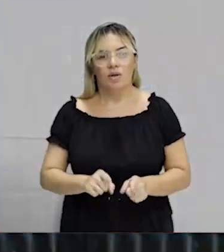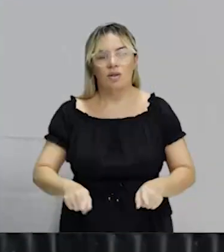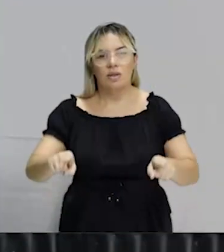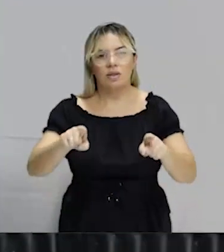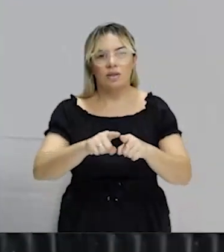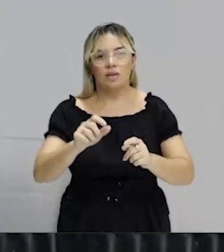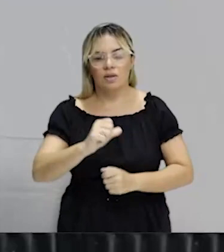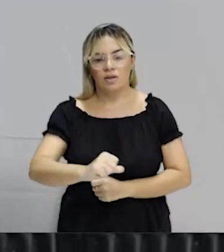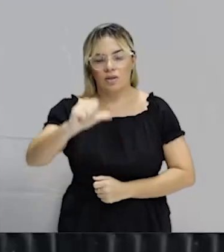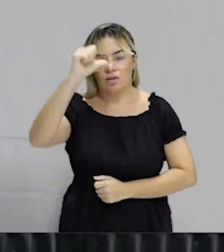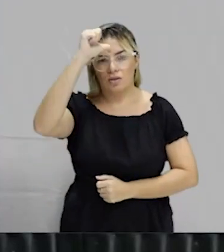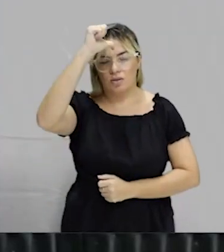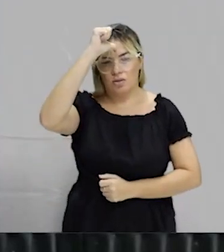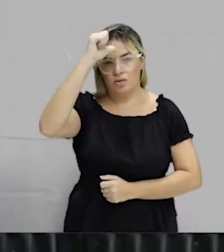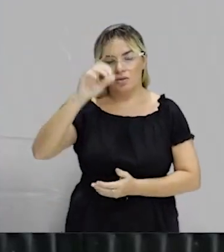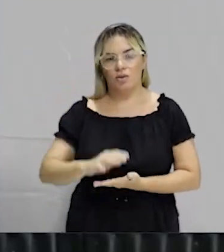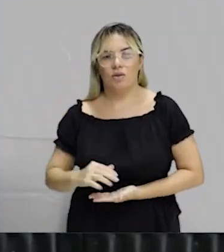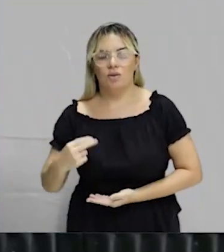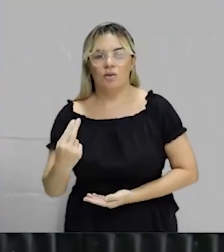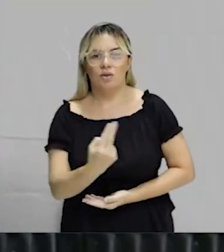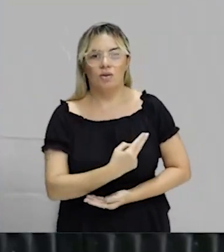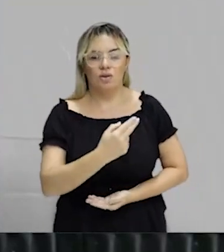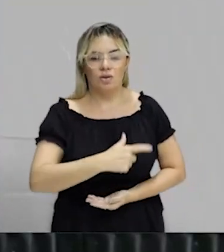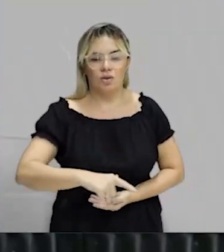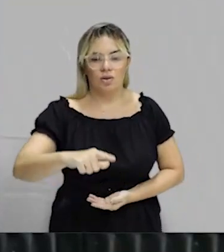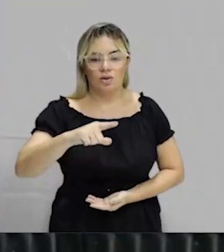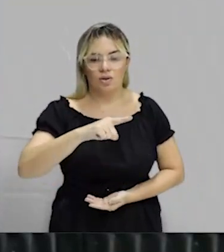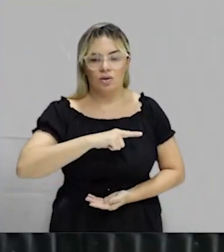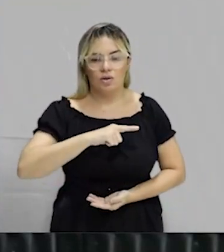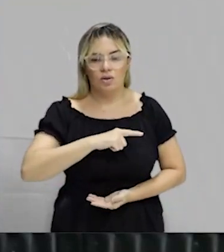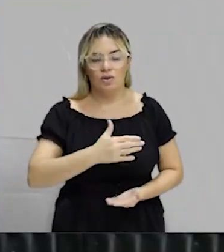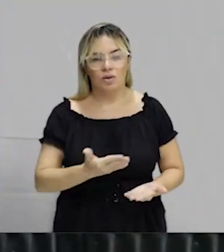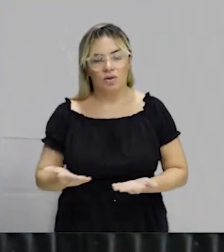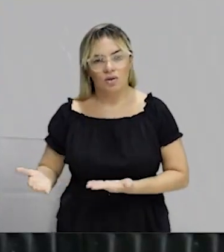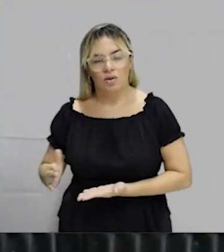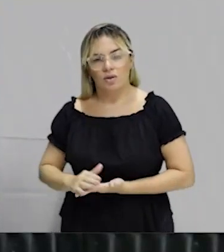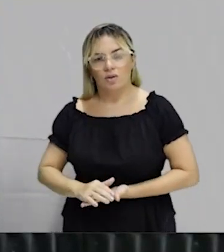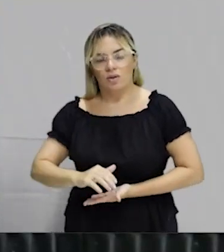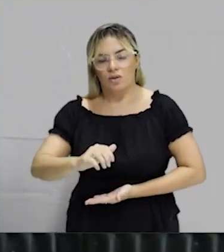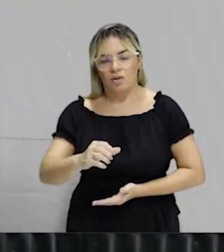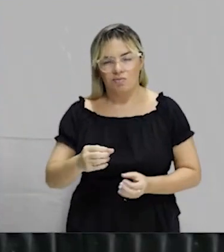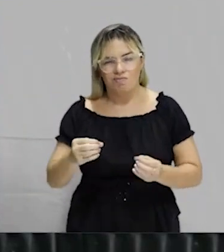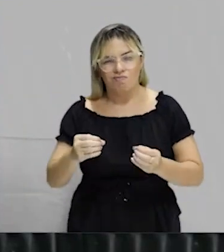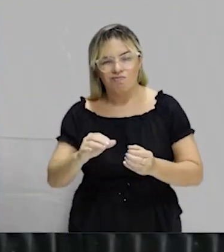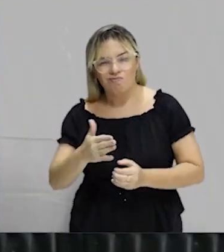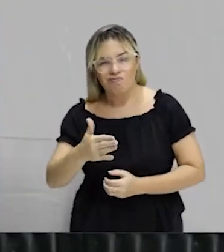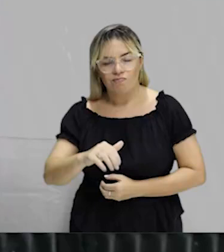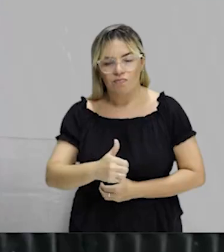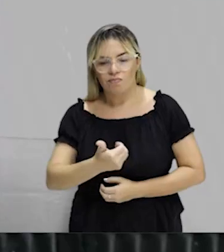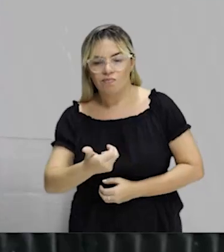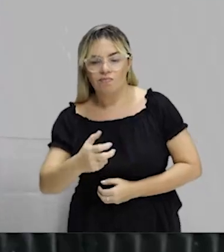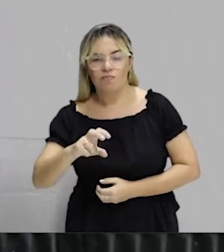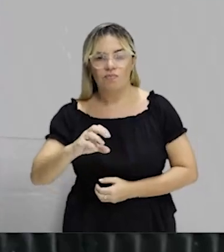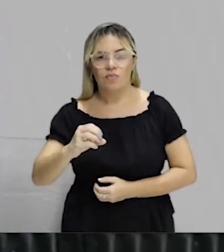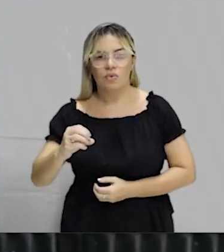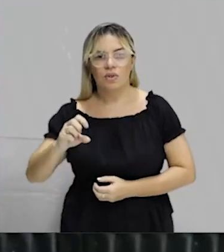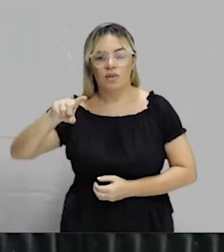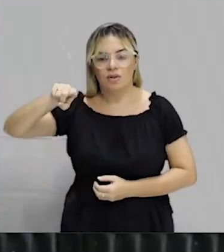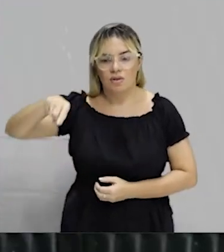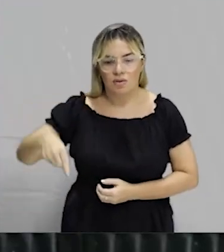indiano, atualmente nós temos cerca de aproximadamente 150 mil